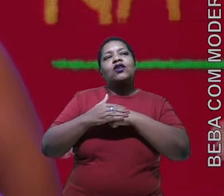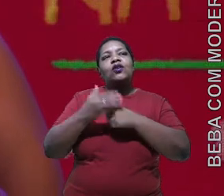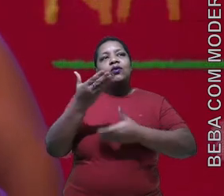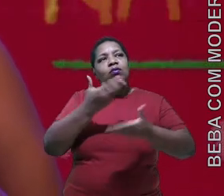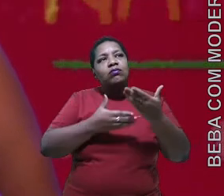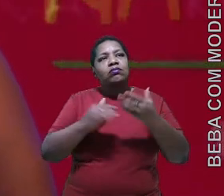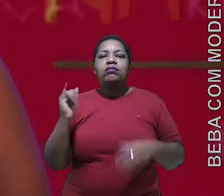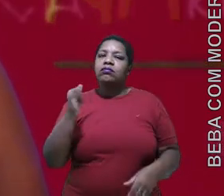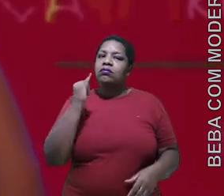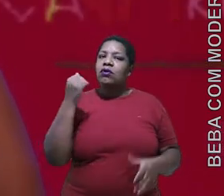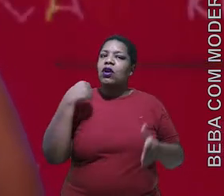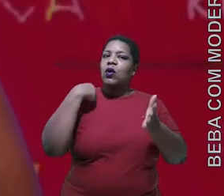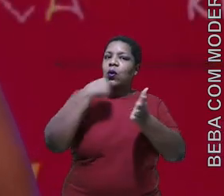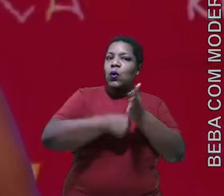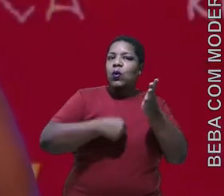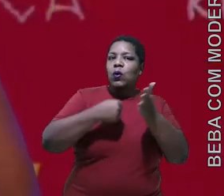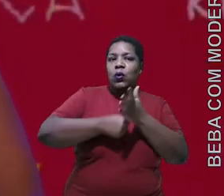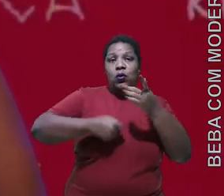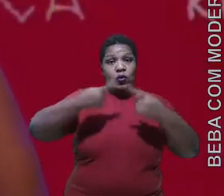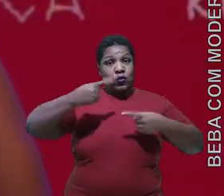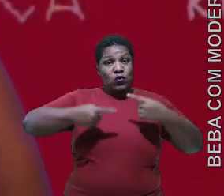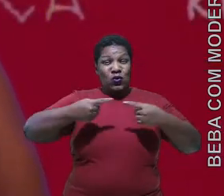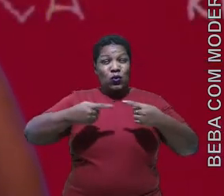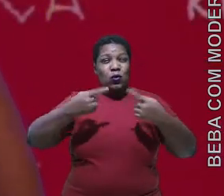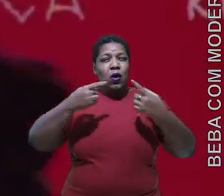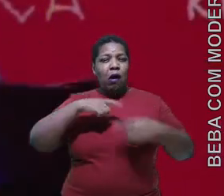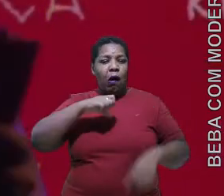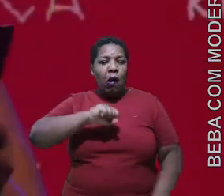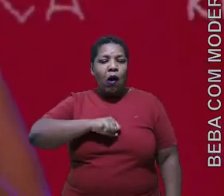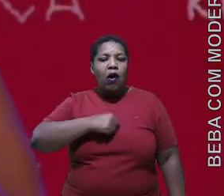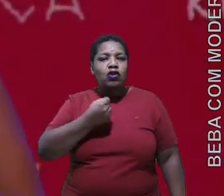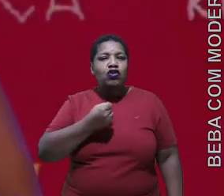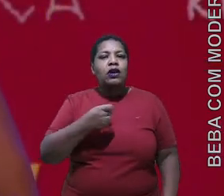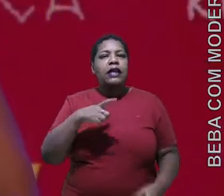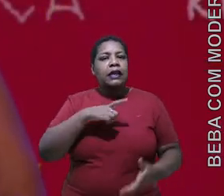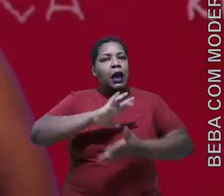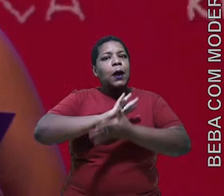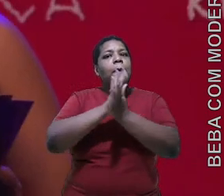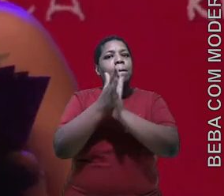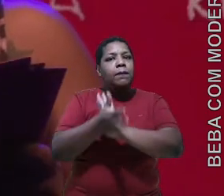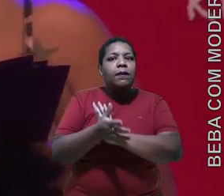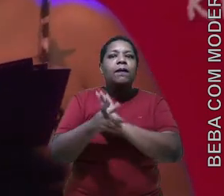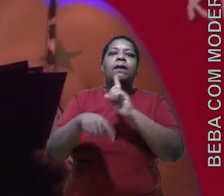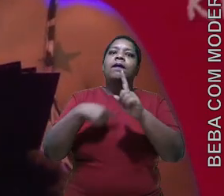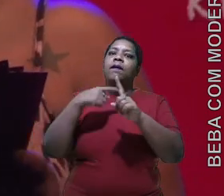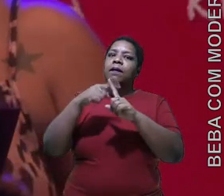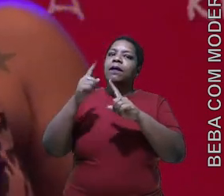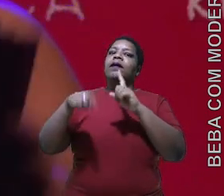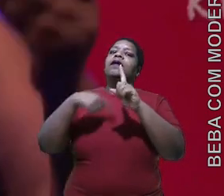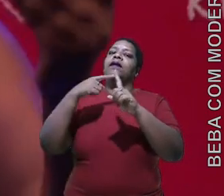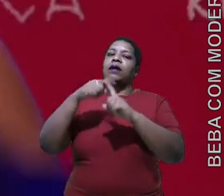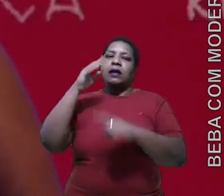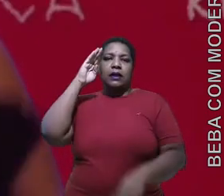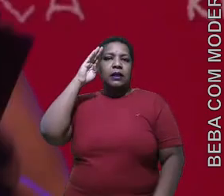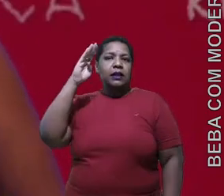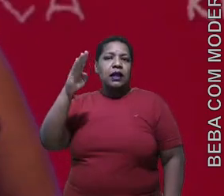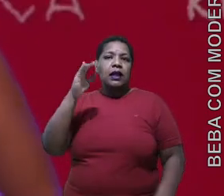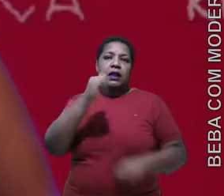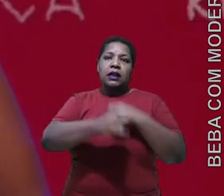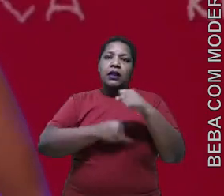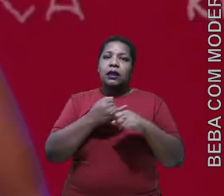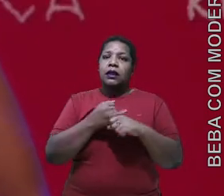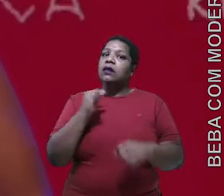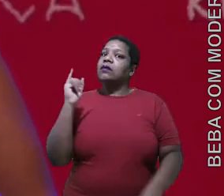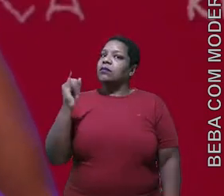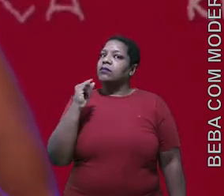sobre a importância de se combater essa onda de discursos de ódio e Preconceito que tem crescido cada vez mais principalmente na internet é muito